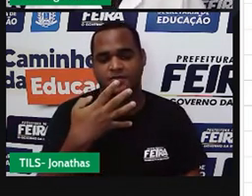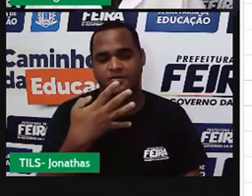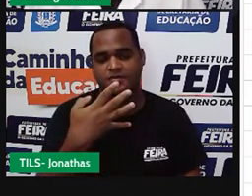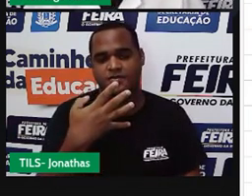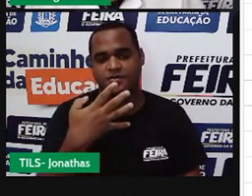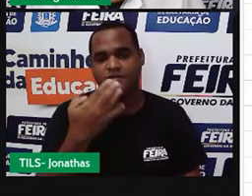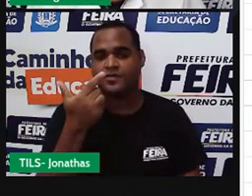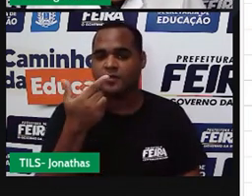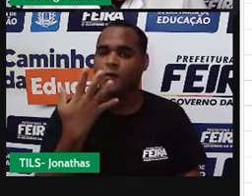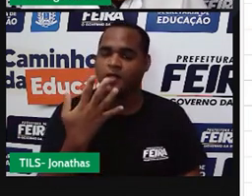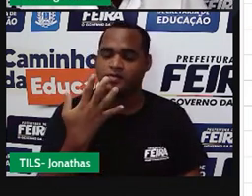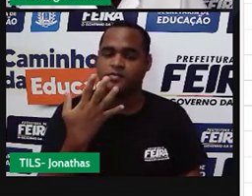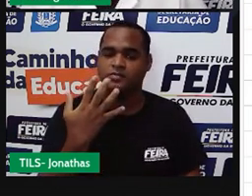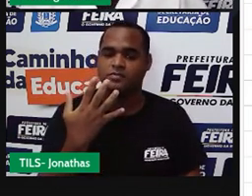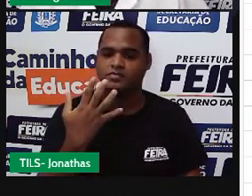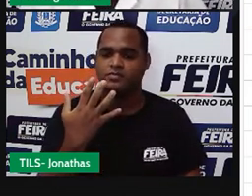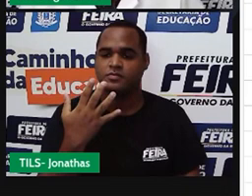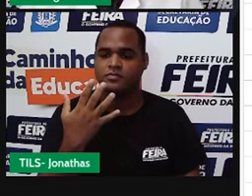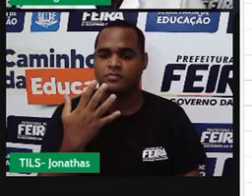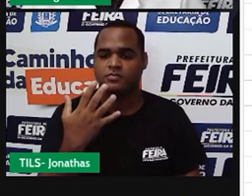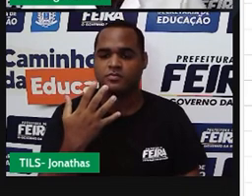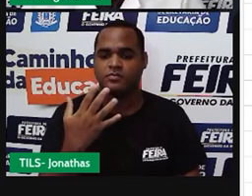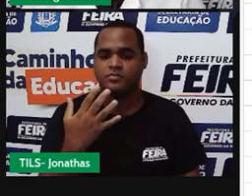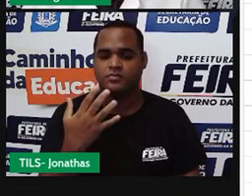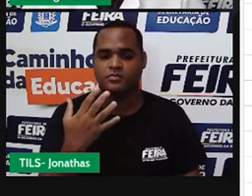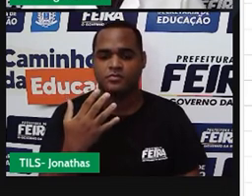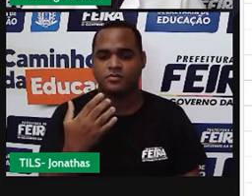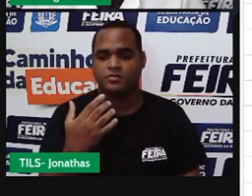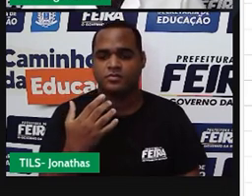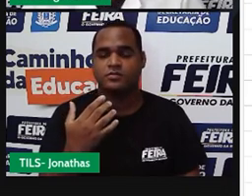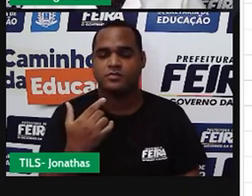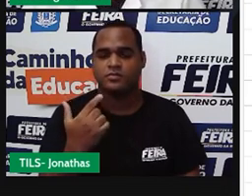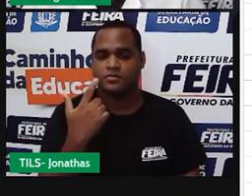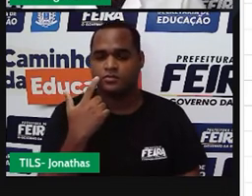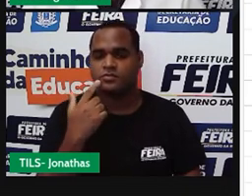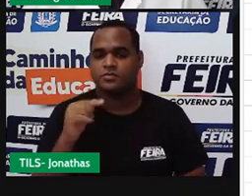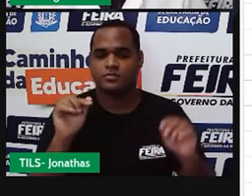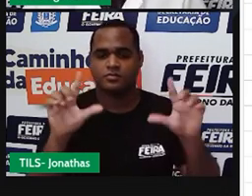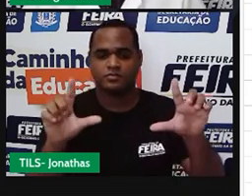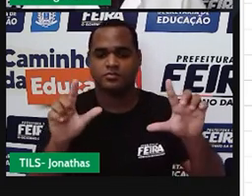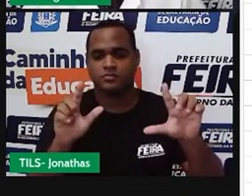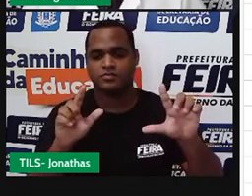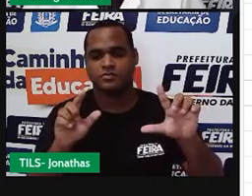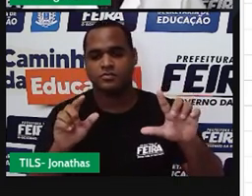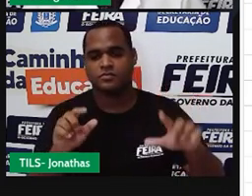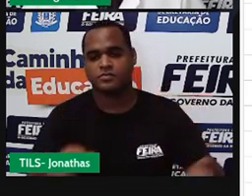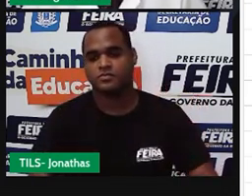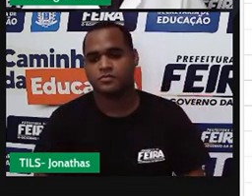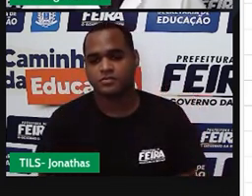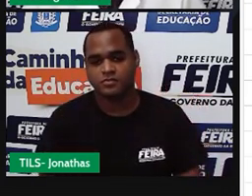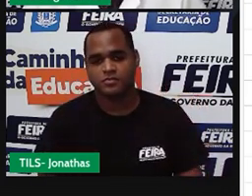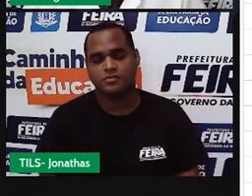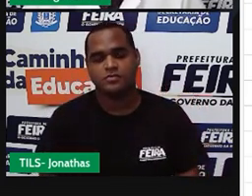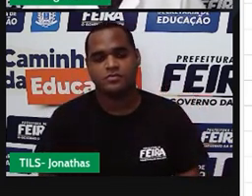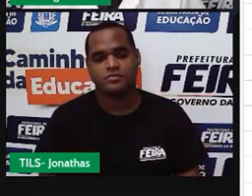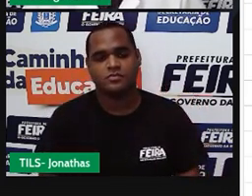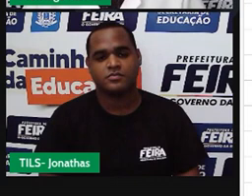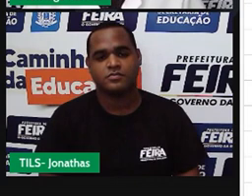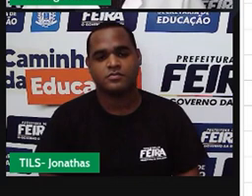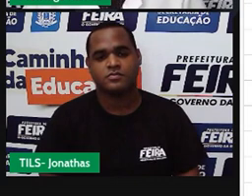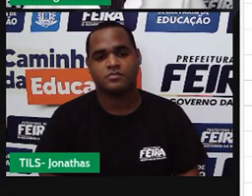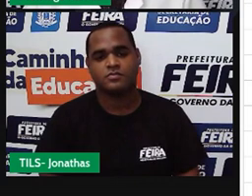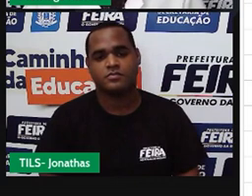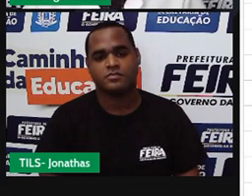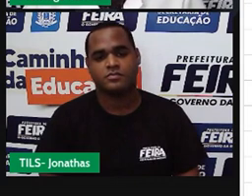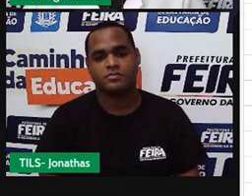como está colocado aí na tela para você certo é isso que a